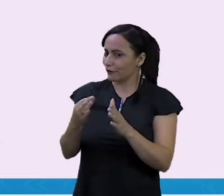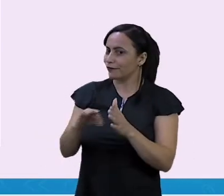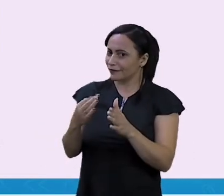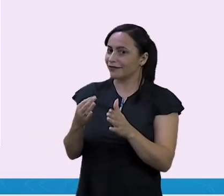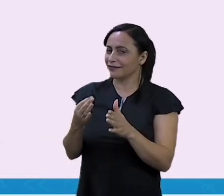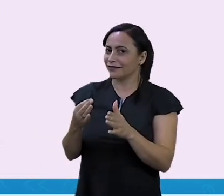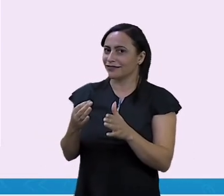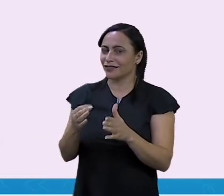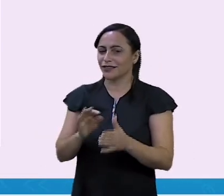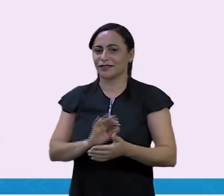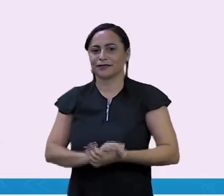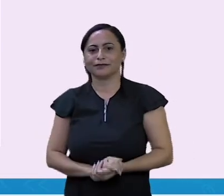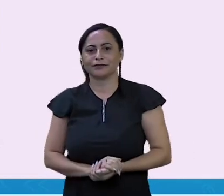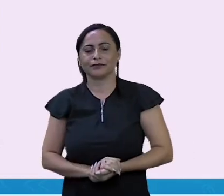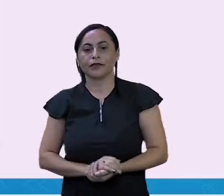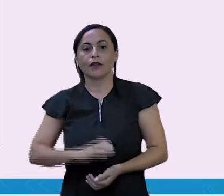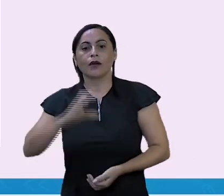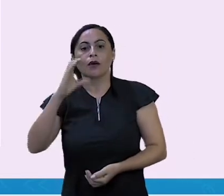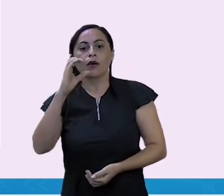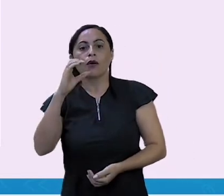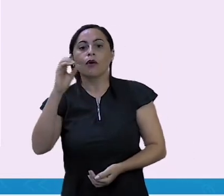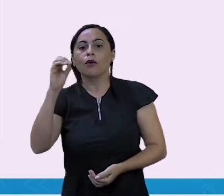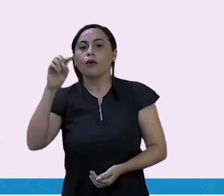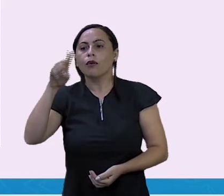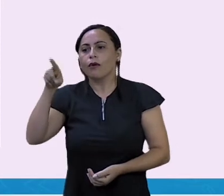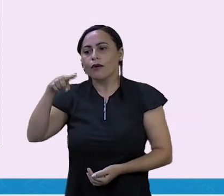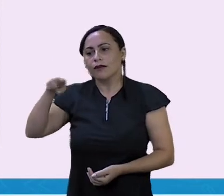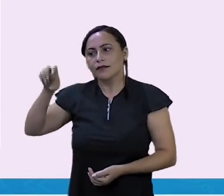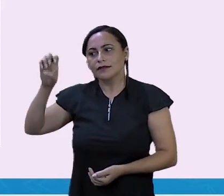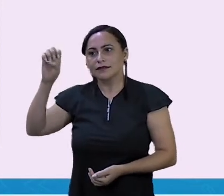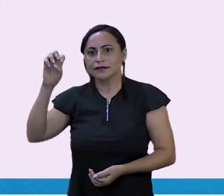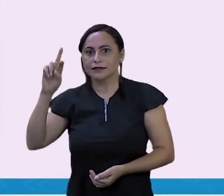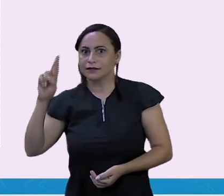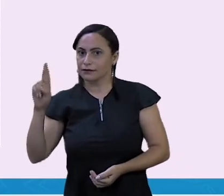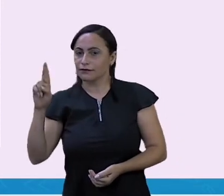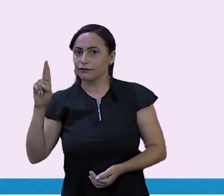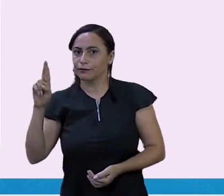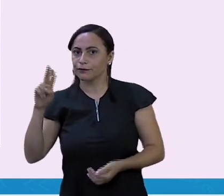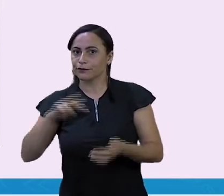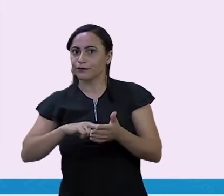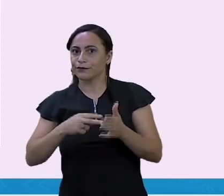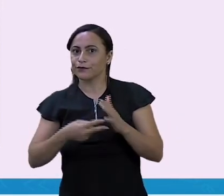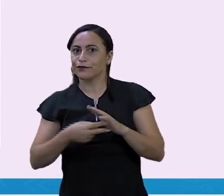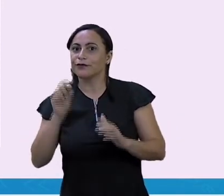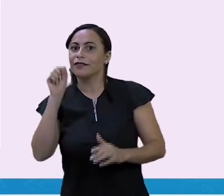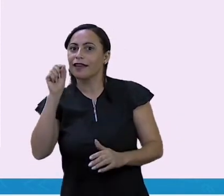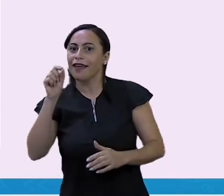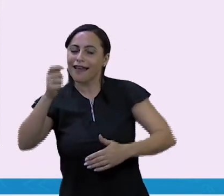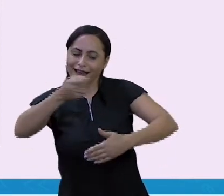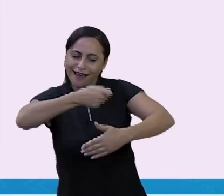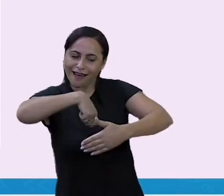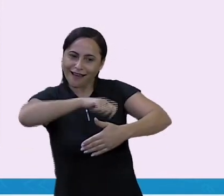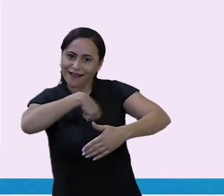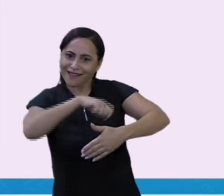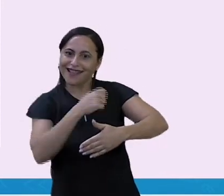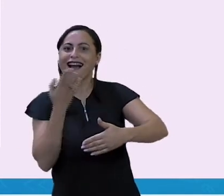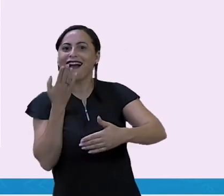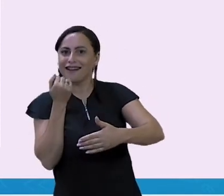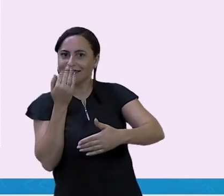costurar, então vamos coser. E coser com Z? cozinhar. Vamos